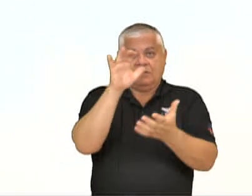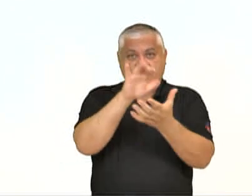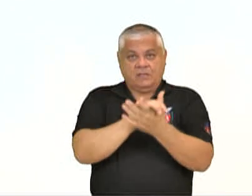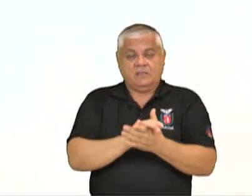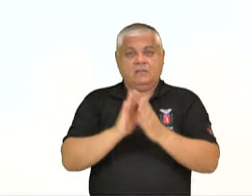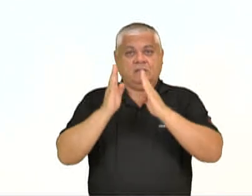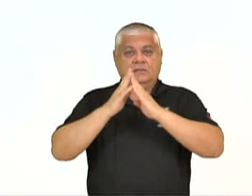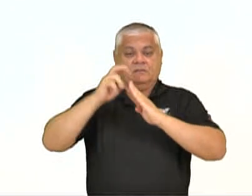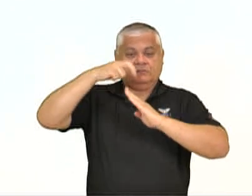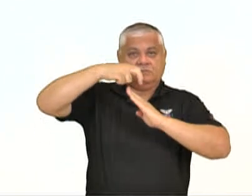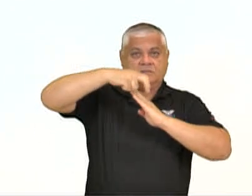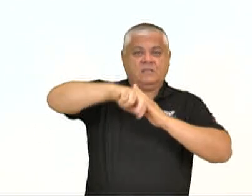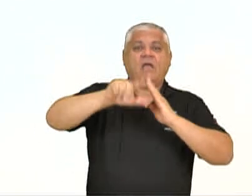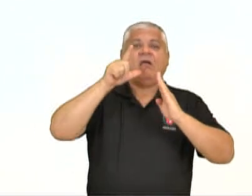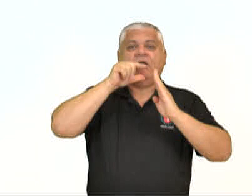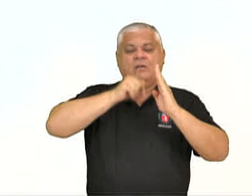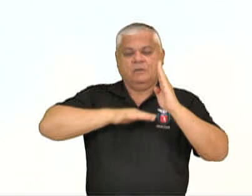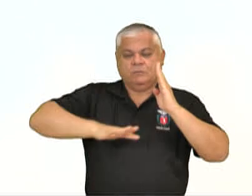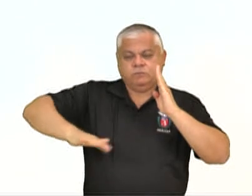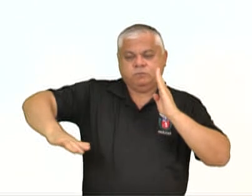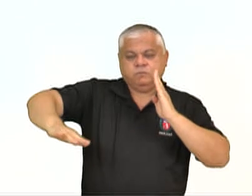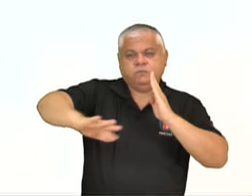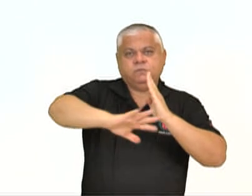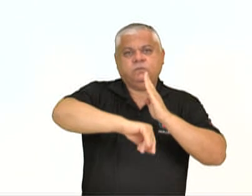uma casa cercada por lixos.